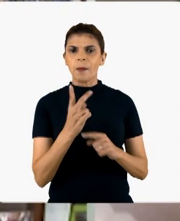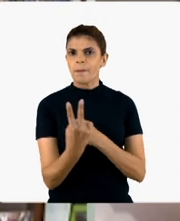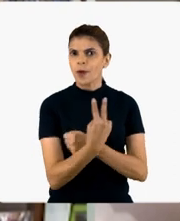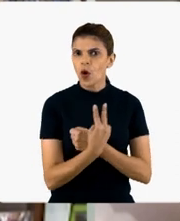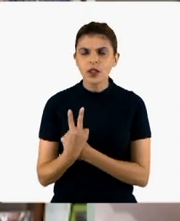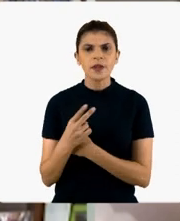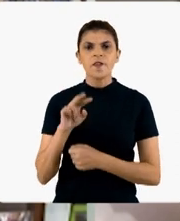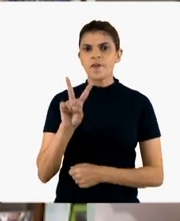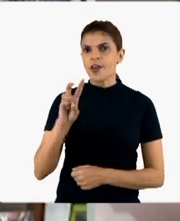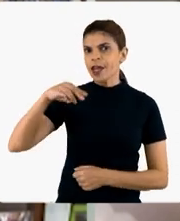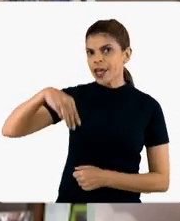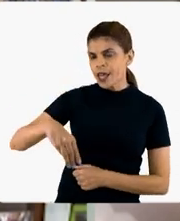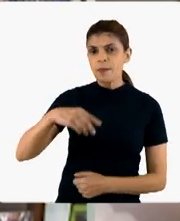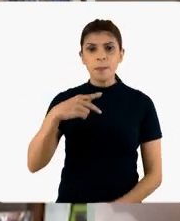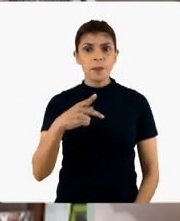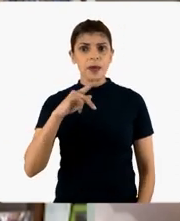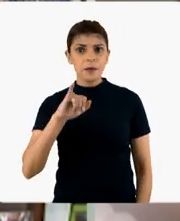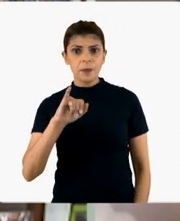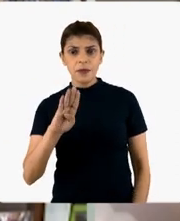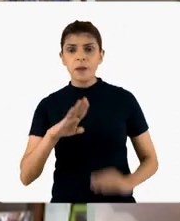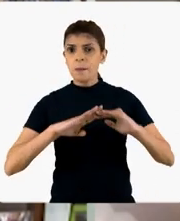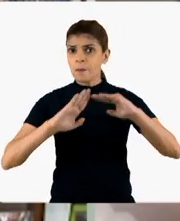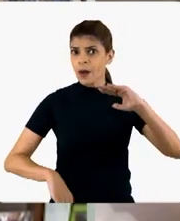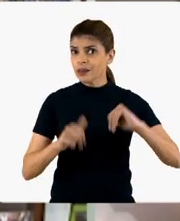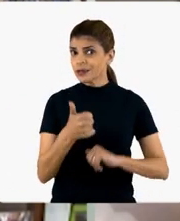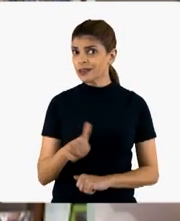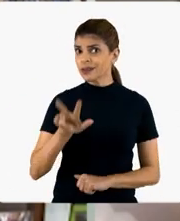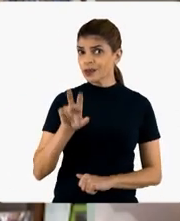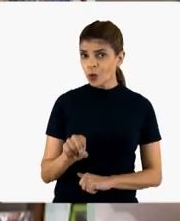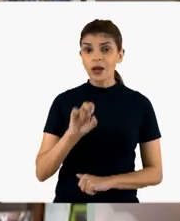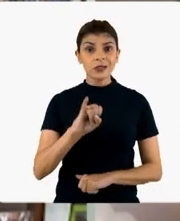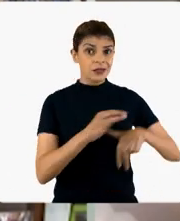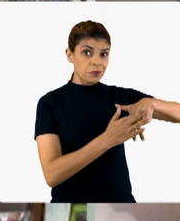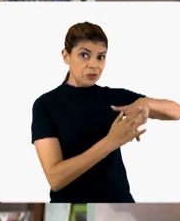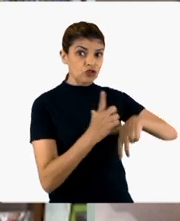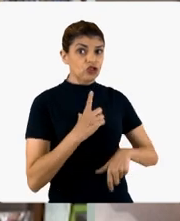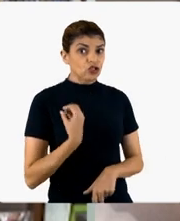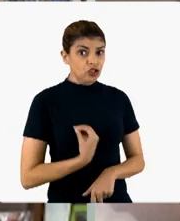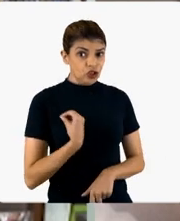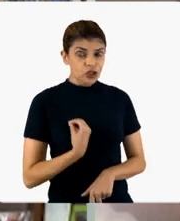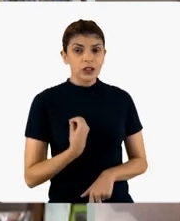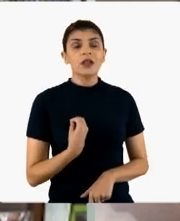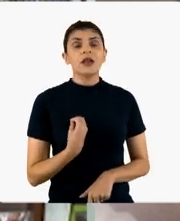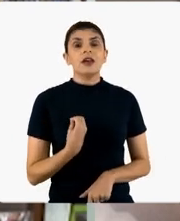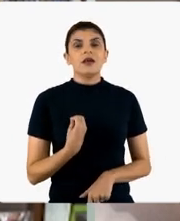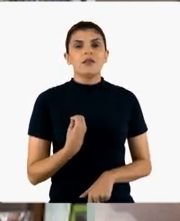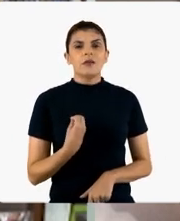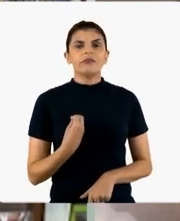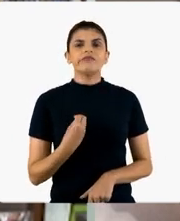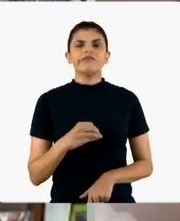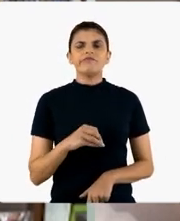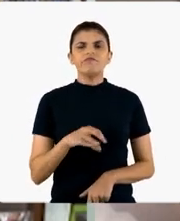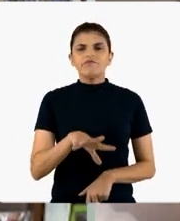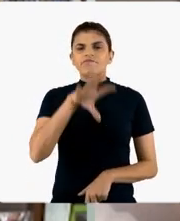VM protetora, fez a mini titulação da PIP, a PF continua abaixo de 150. E se o paciente tiver,